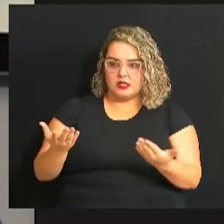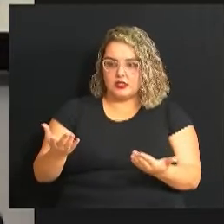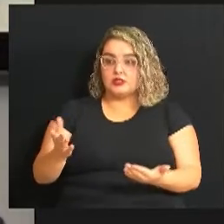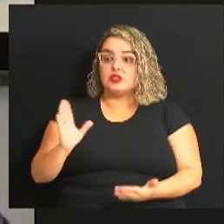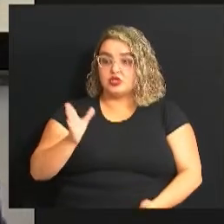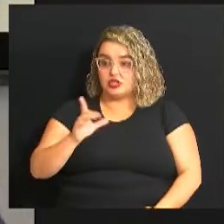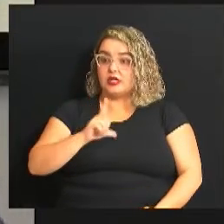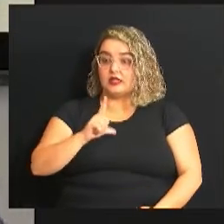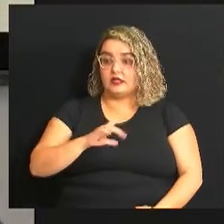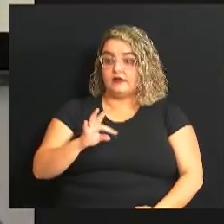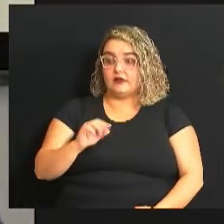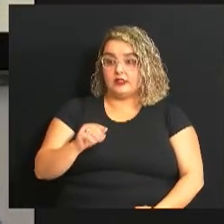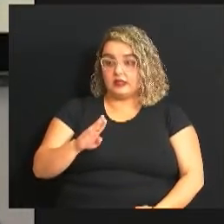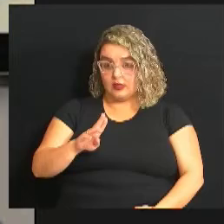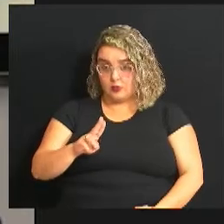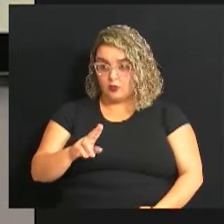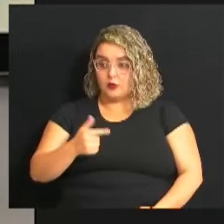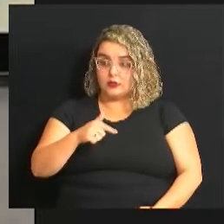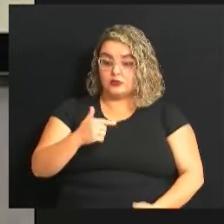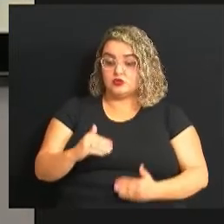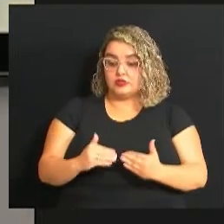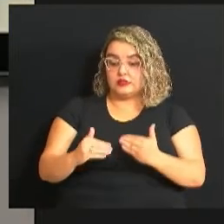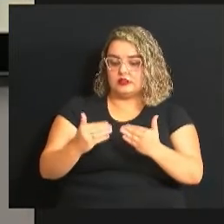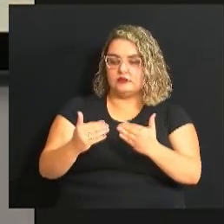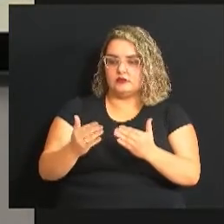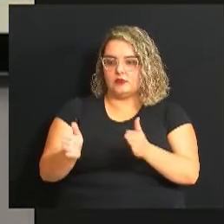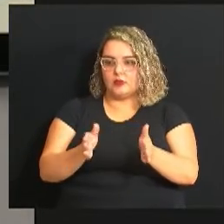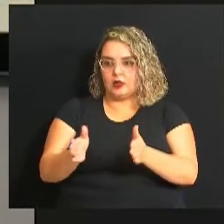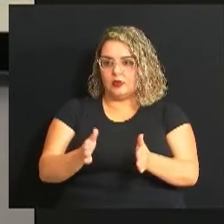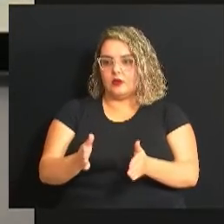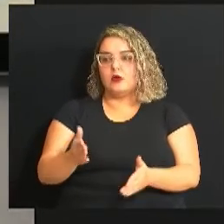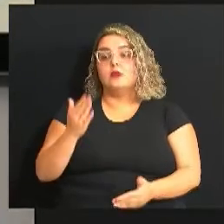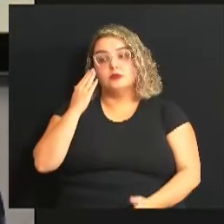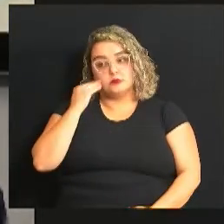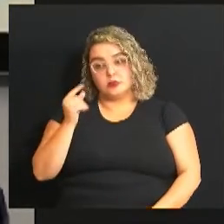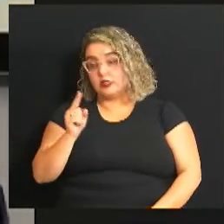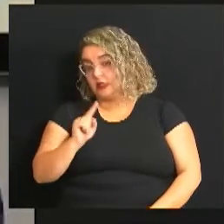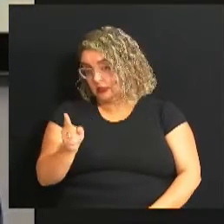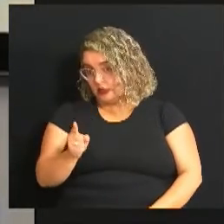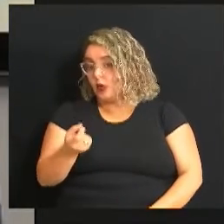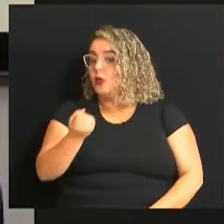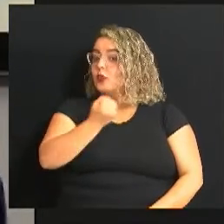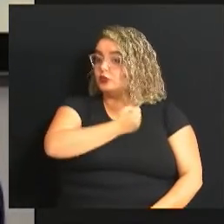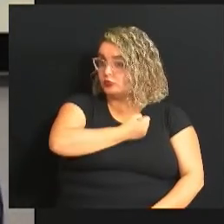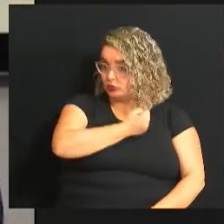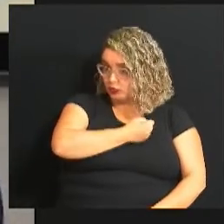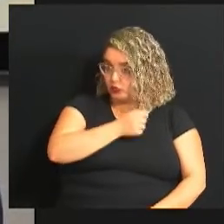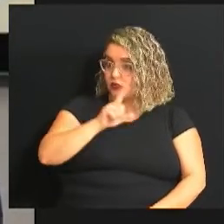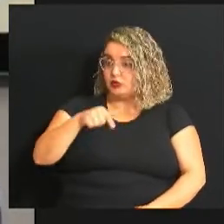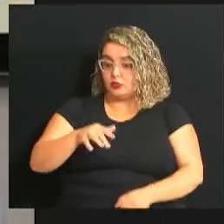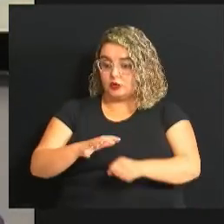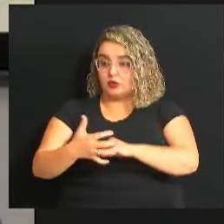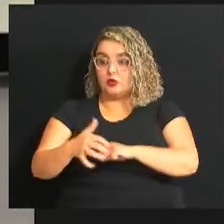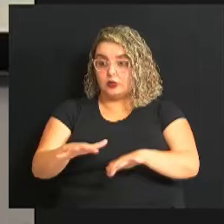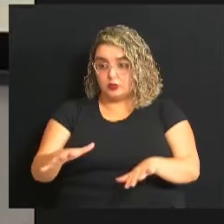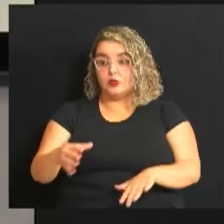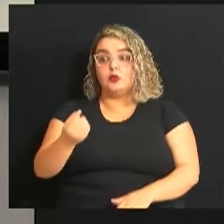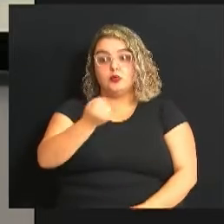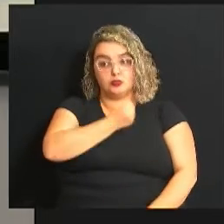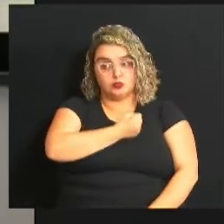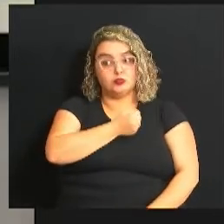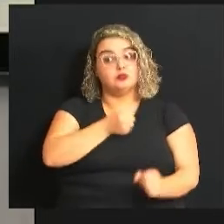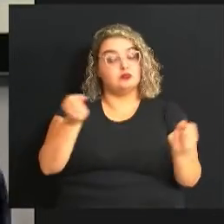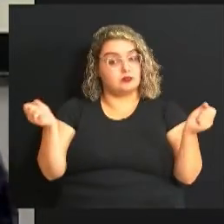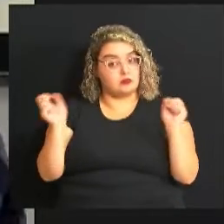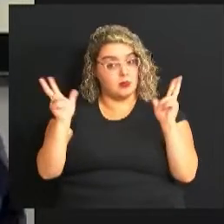disso, não existia essa fase de desenvolvimento. Hoje a gente sabe que não, né? Os números mostram, os estudos da pandemia mostram que, na verdade, o número é alarmante, na